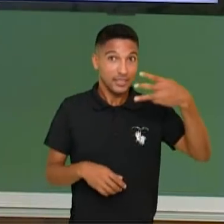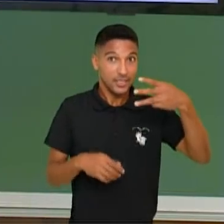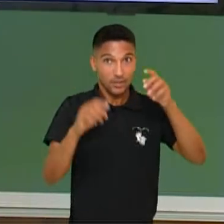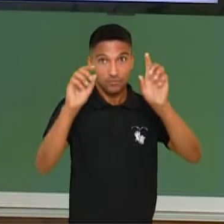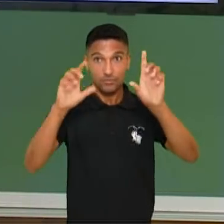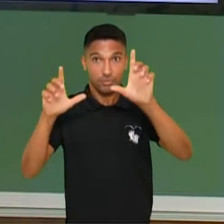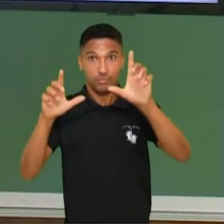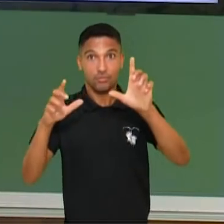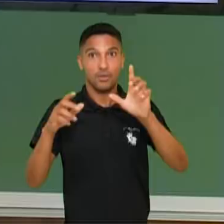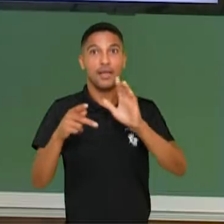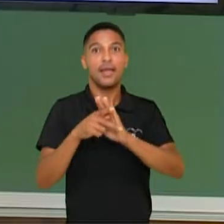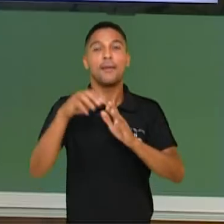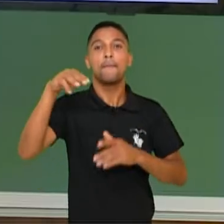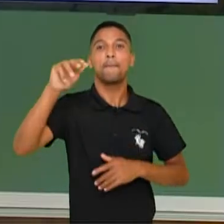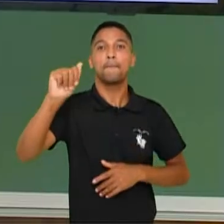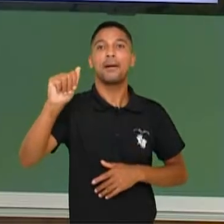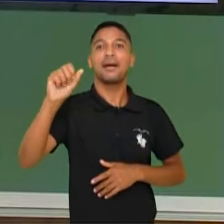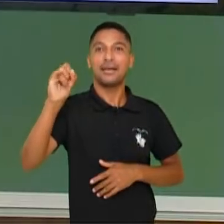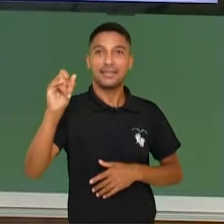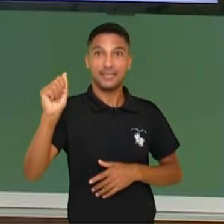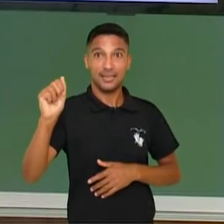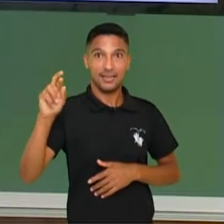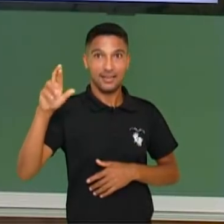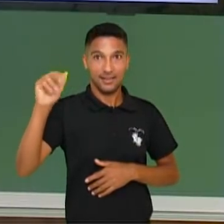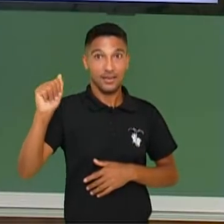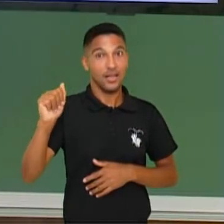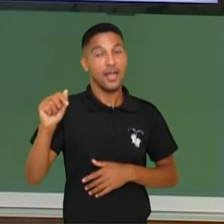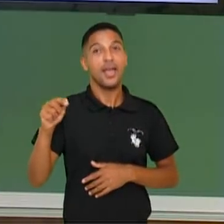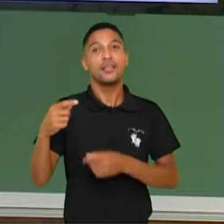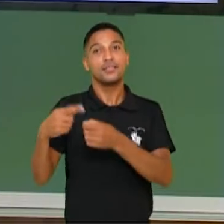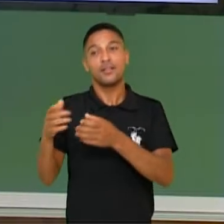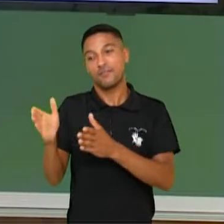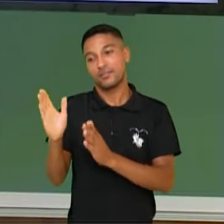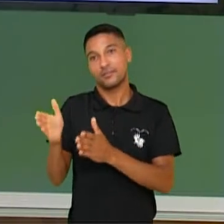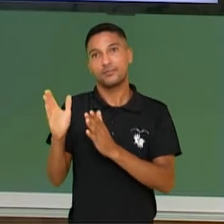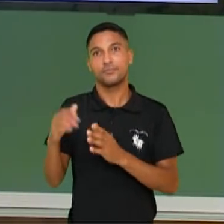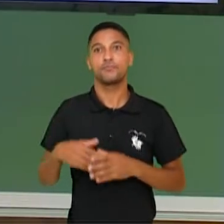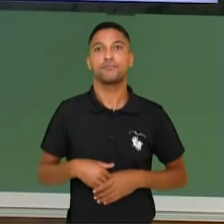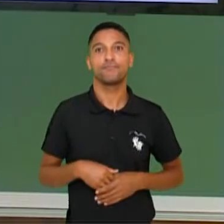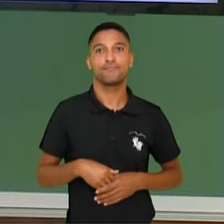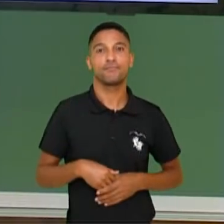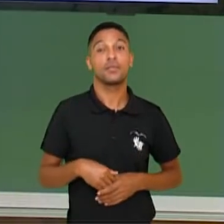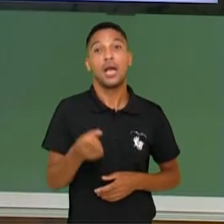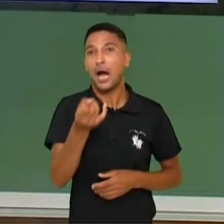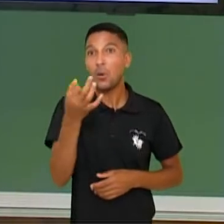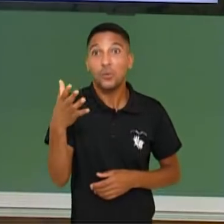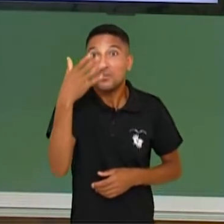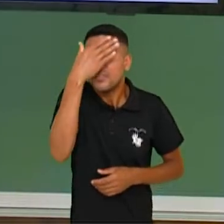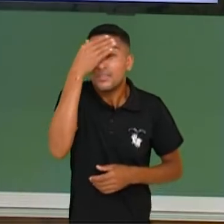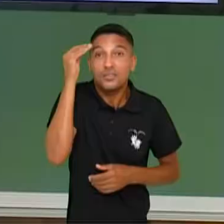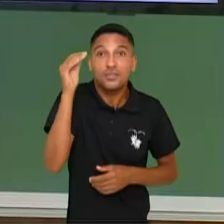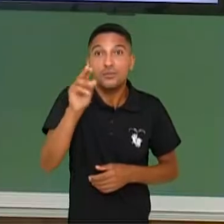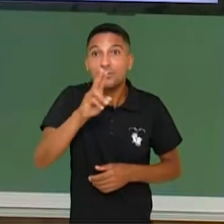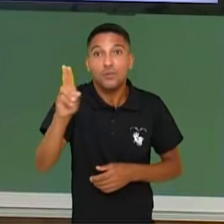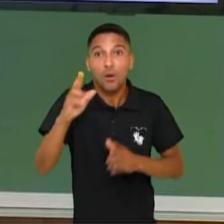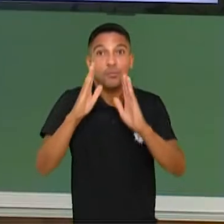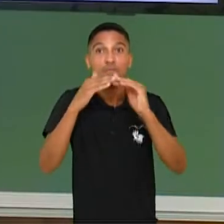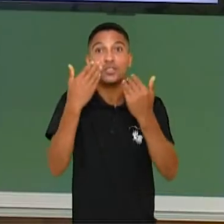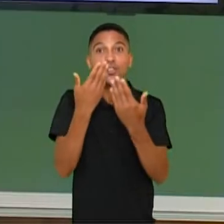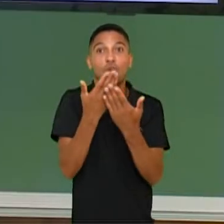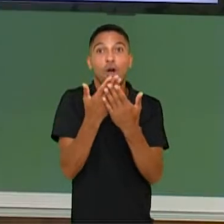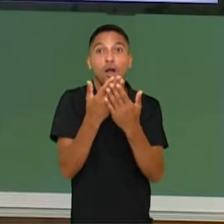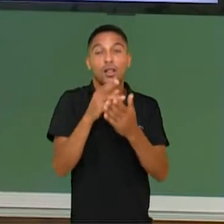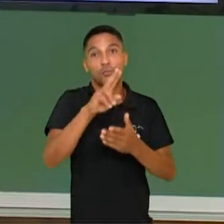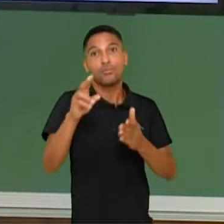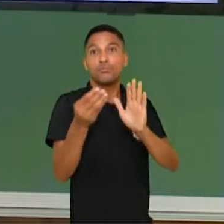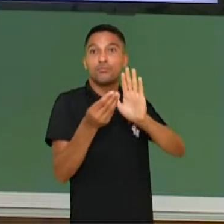quarto filtro, o quinto filtro, o sexto filtro, meus amiguinhos não colocaram o nome da escola, nem o nome do município. Não tem problema, foram